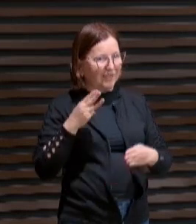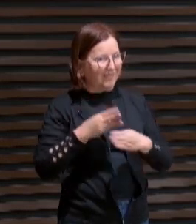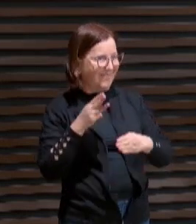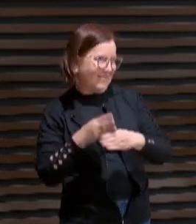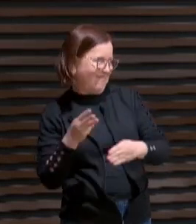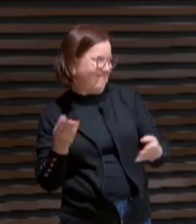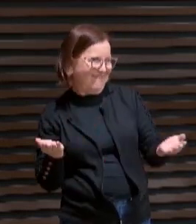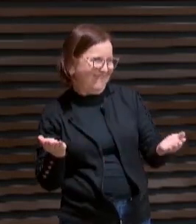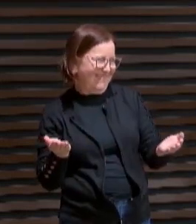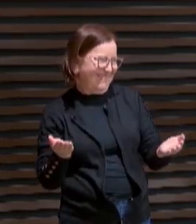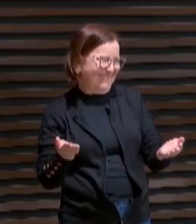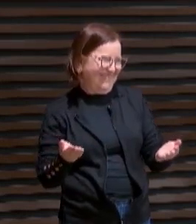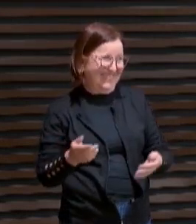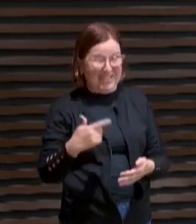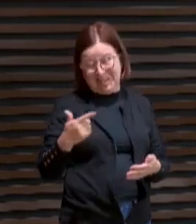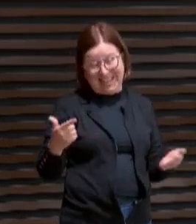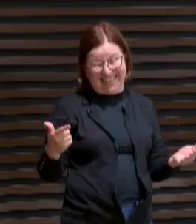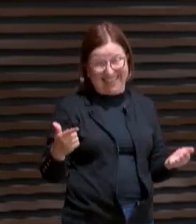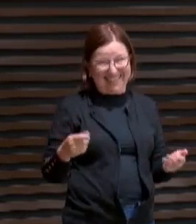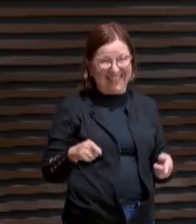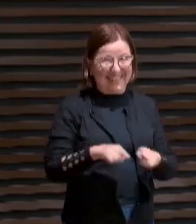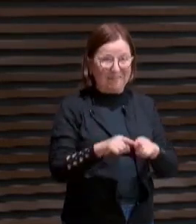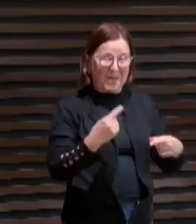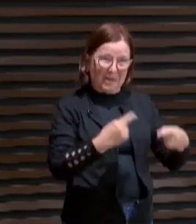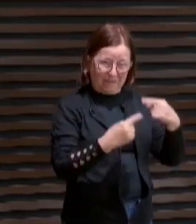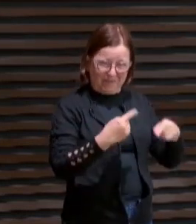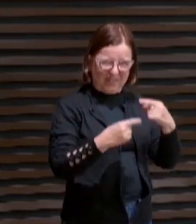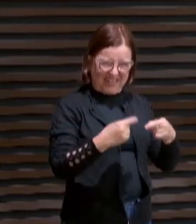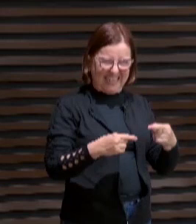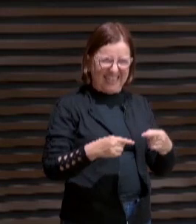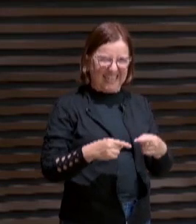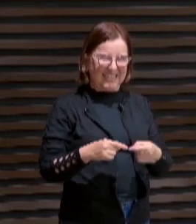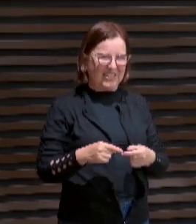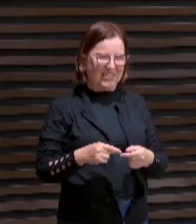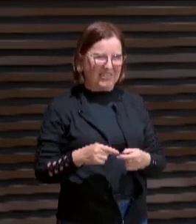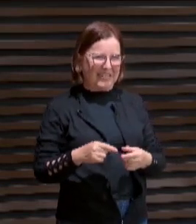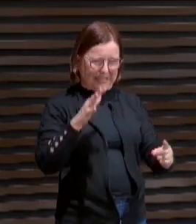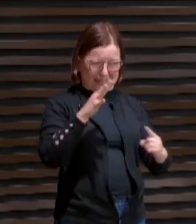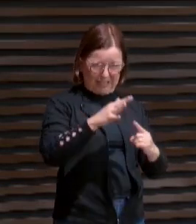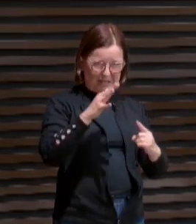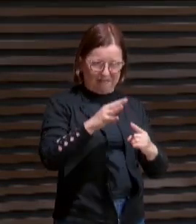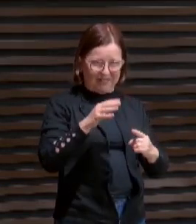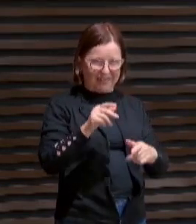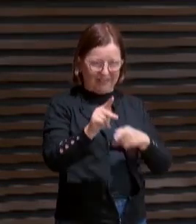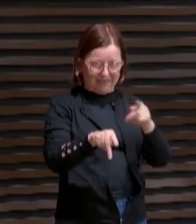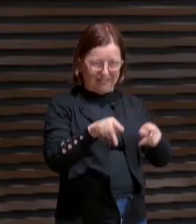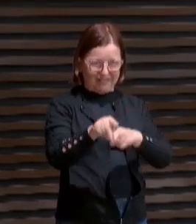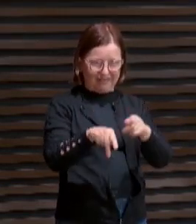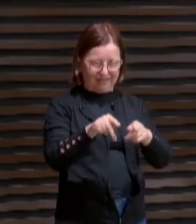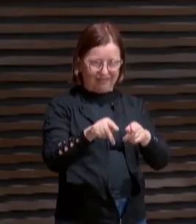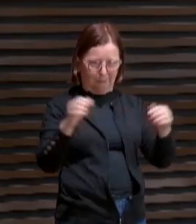tinha o modelo hoje, mas eles trabalharam para infiltrar no meio da multidão,